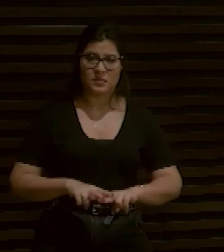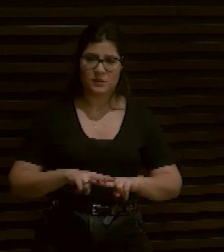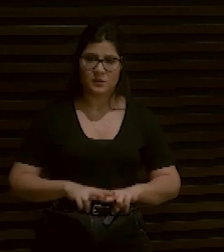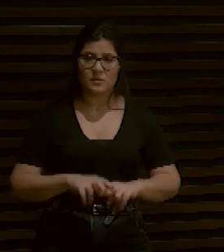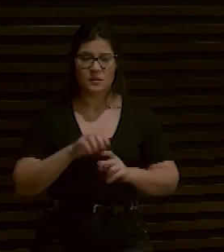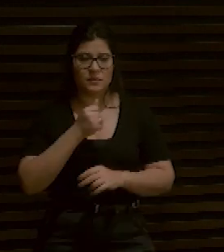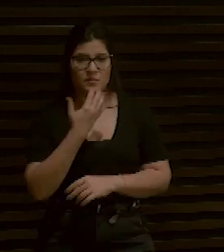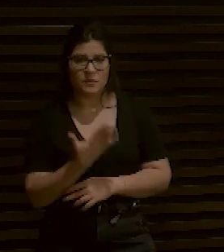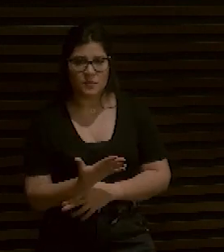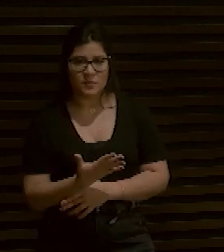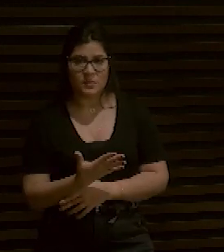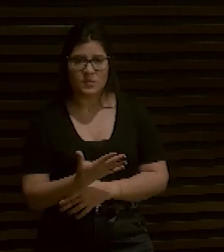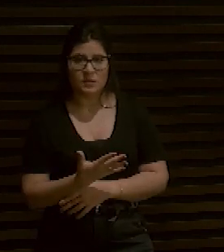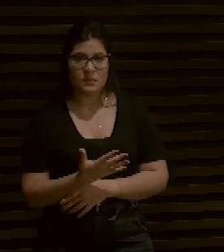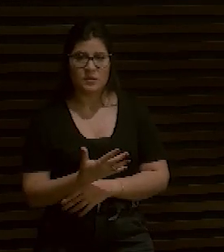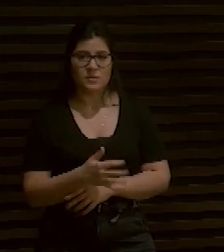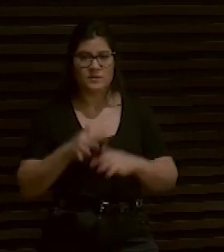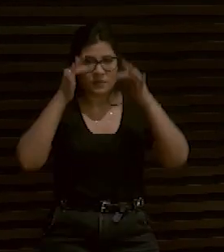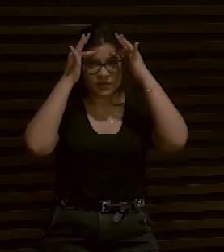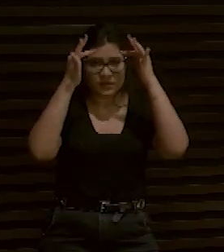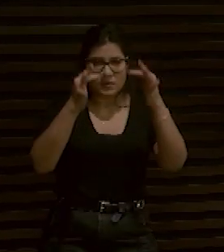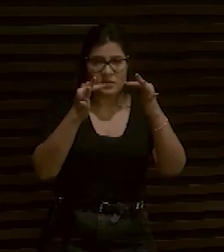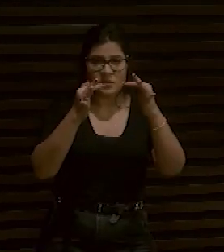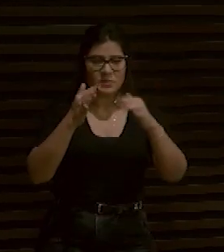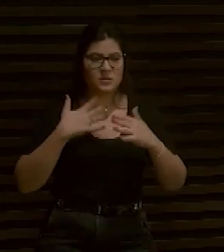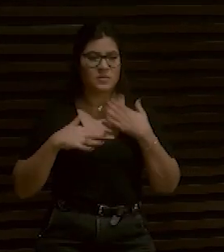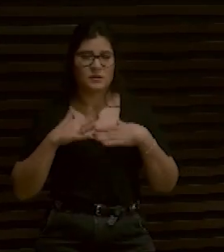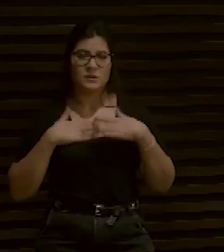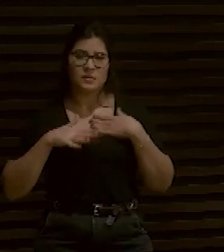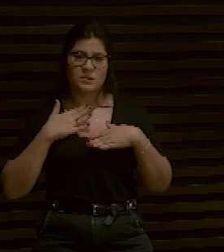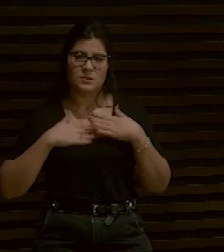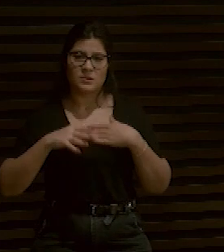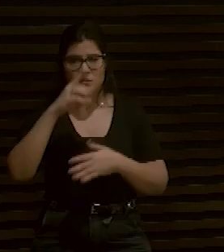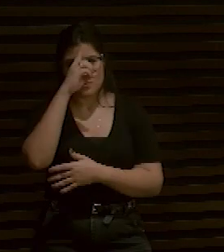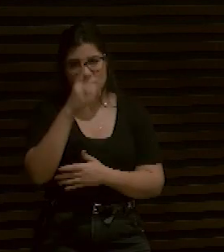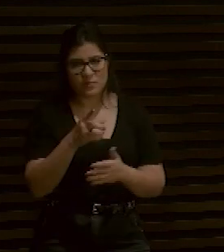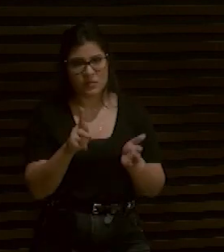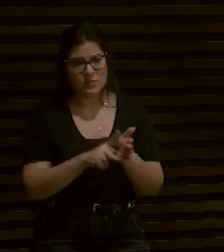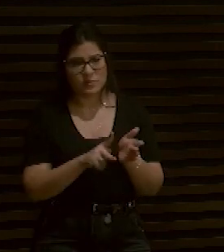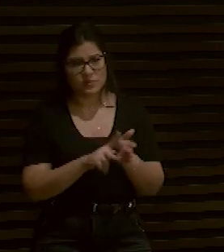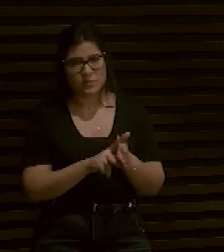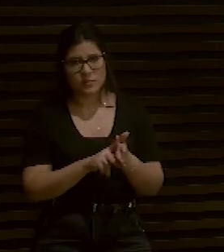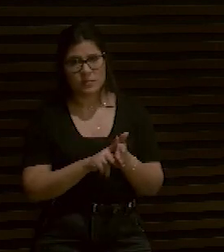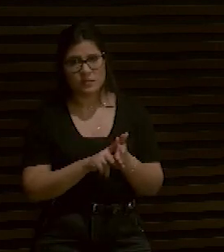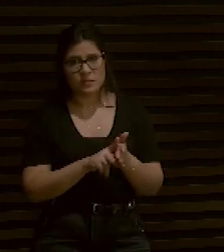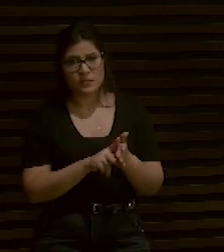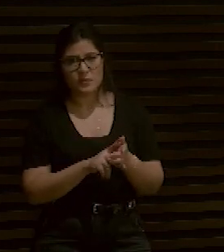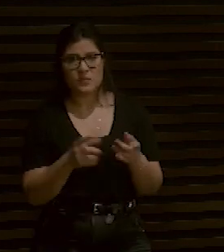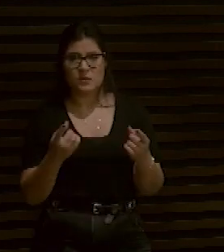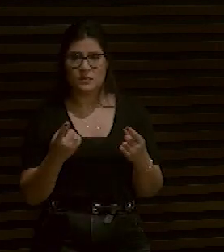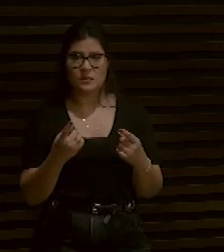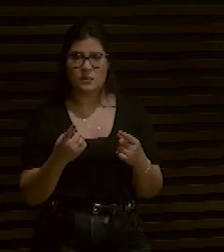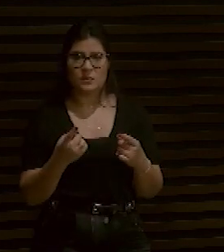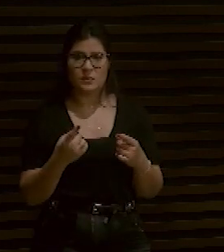benignidade, bondade, fidelidade, mansidão, domínio próprio. Contra essas não há